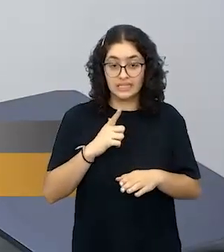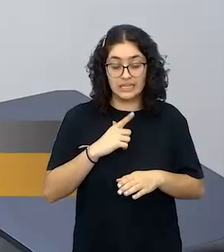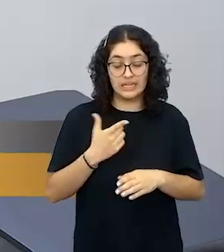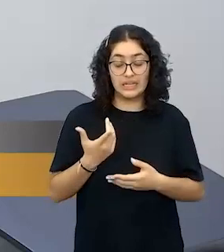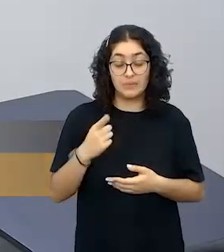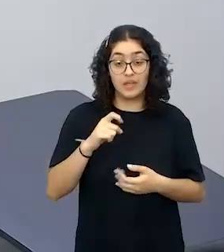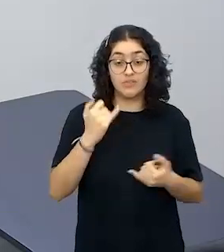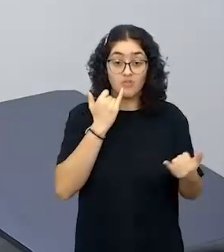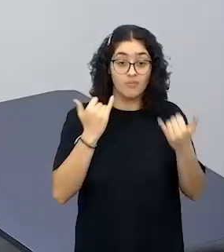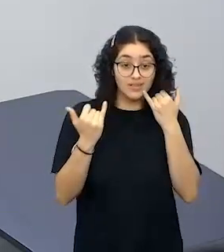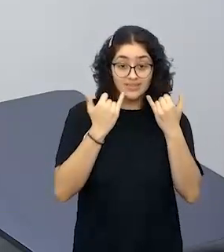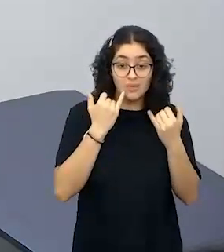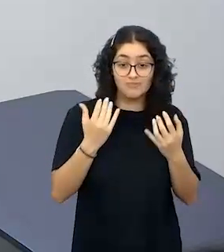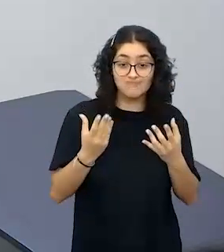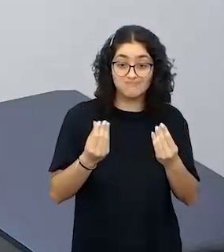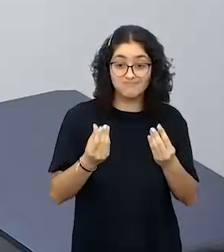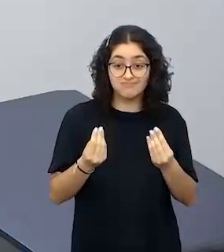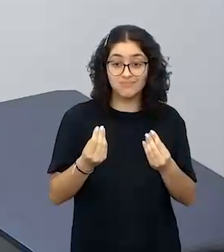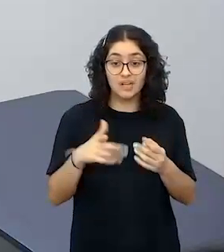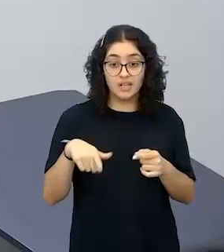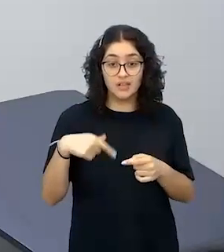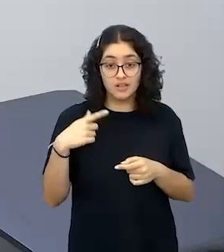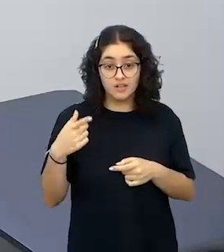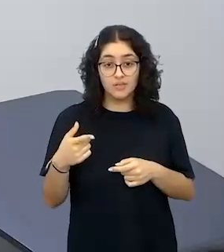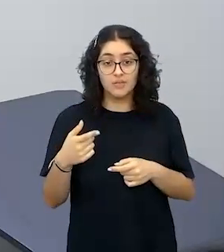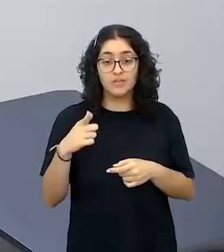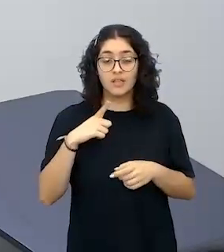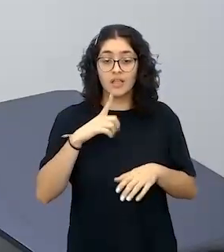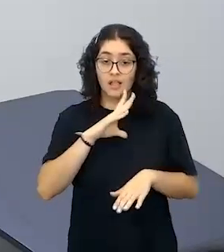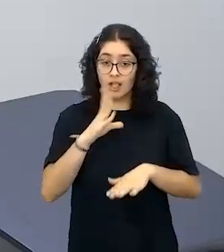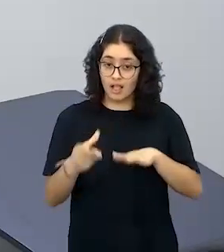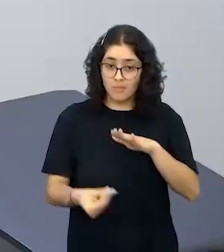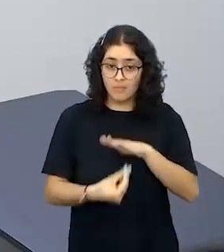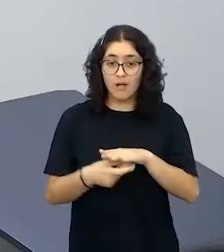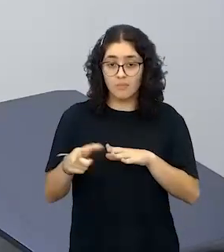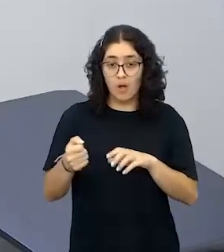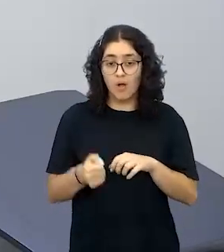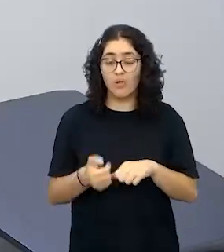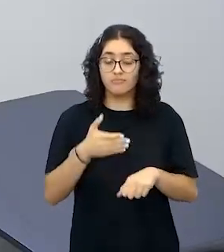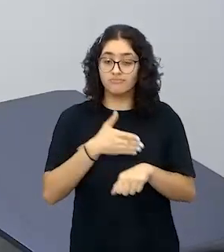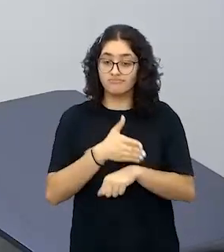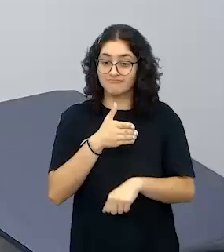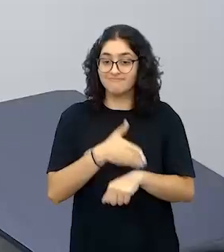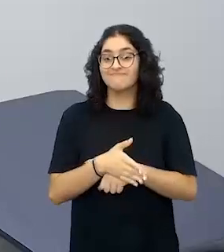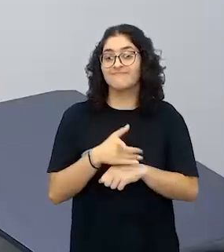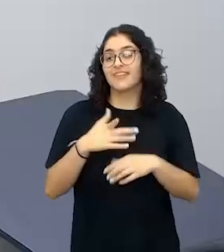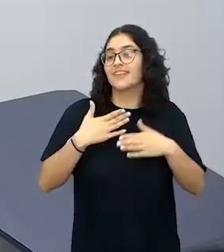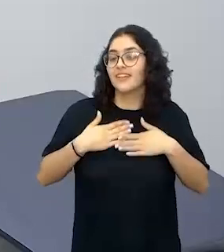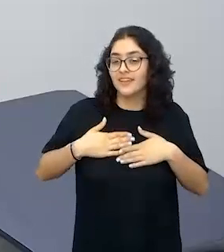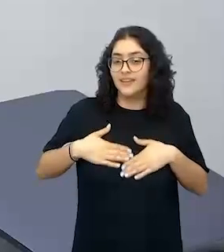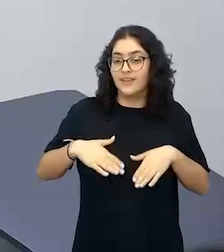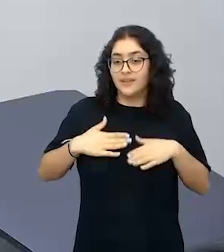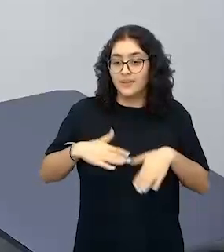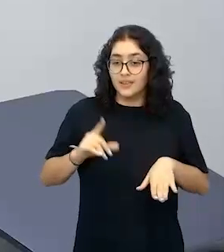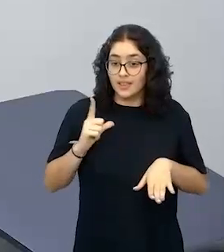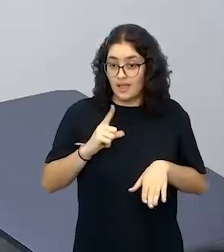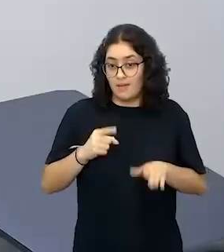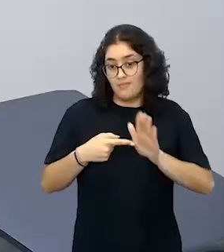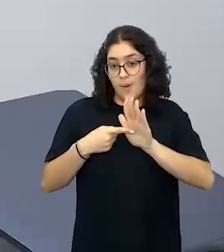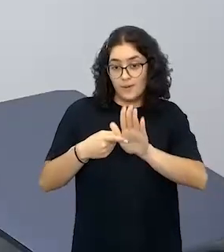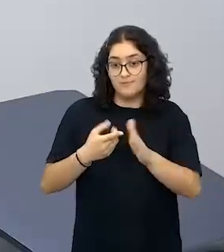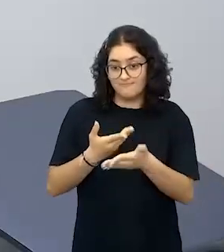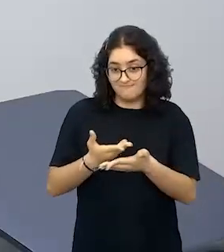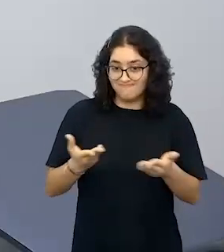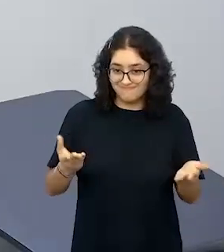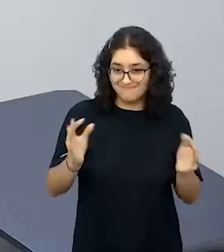muitas informações, mas depois isso daqui vai ficar no repositório e vocês podem conferir com calma cada uma das indicações que a gente vai passar